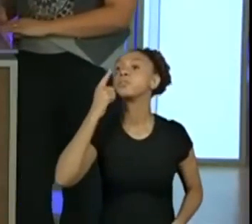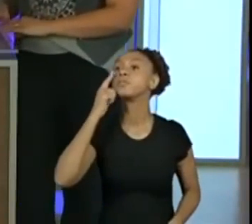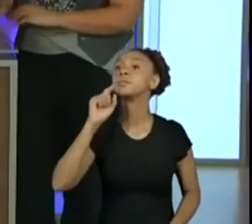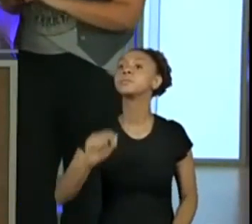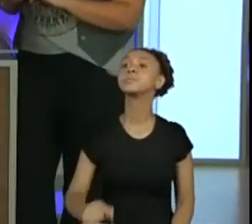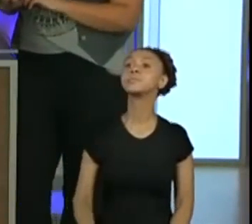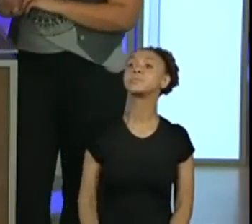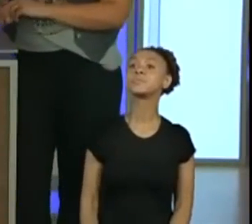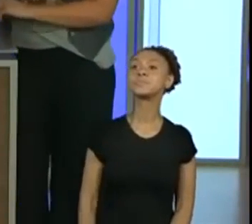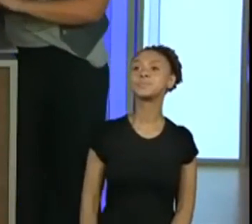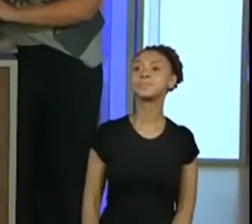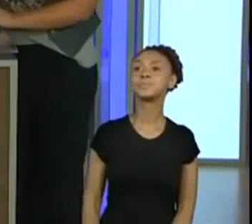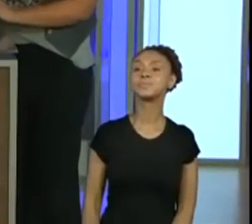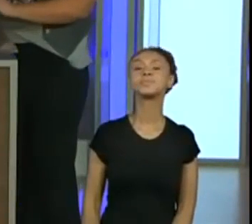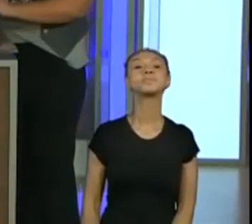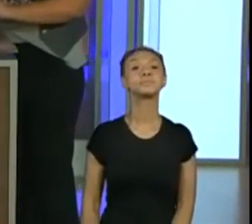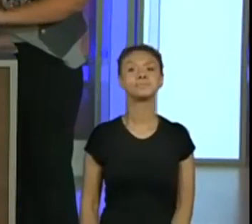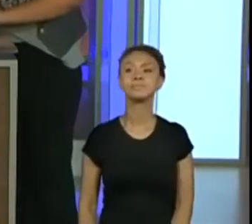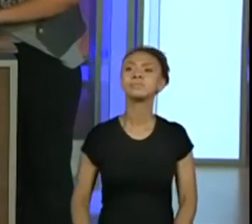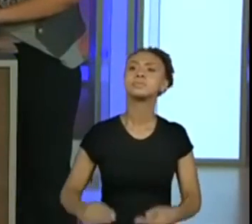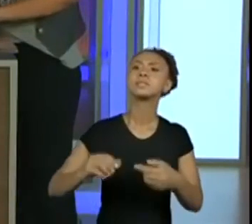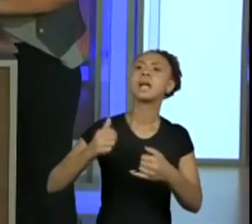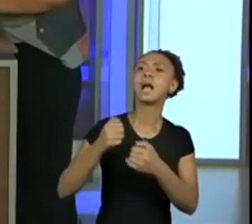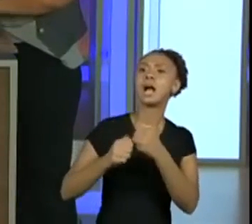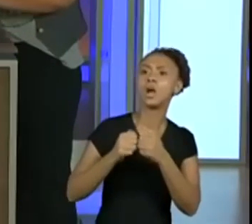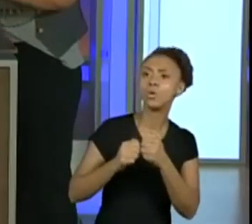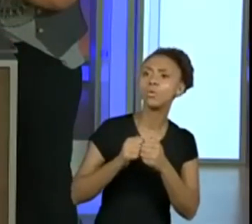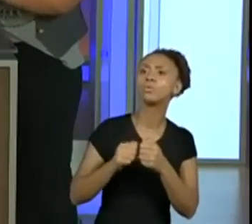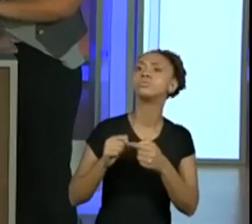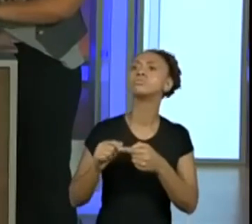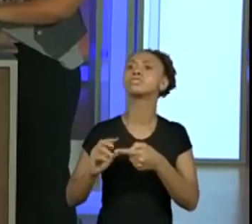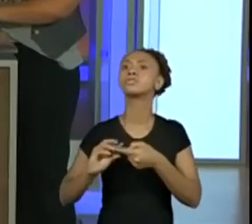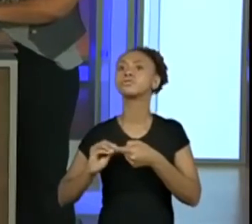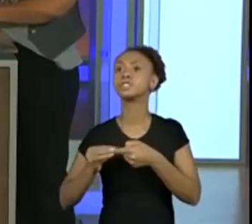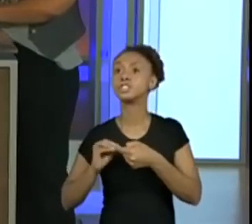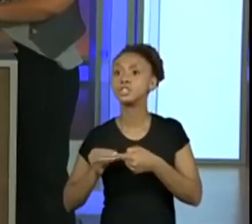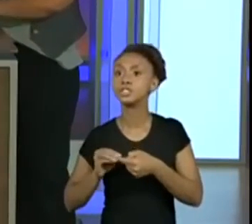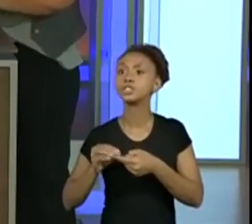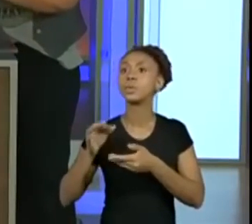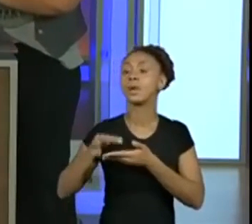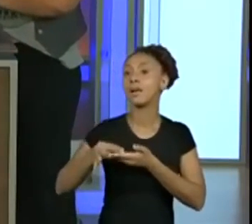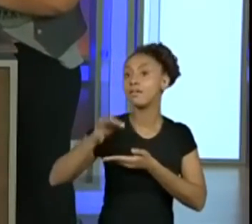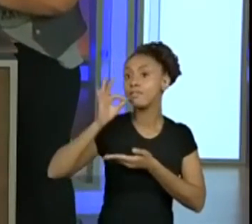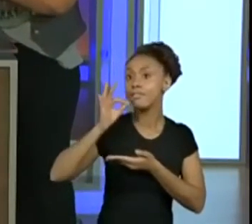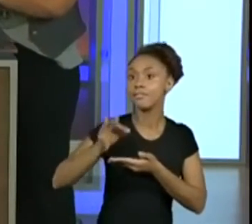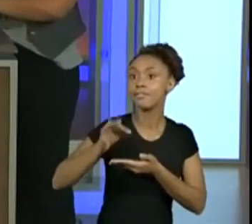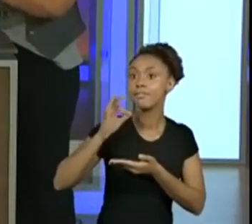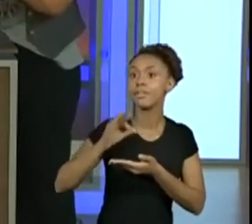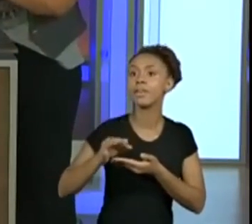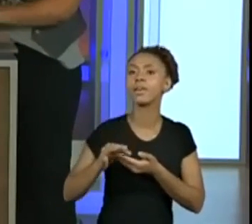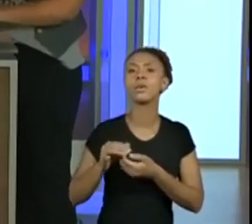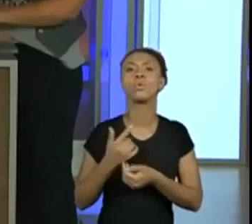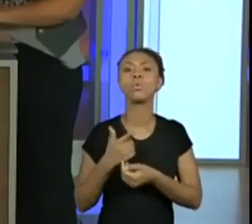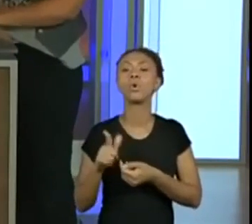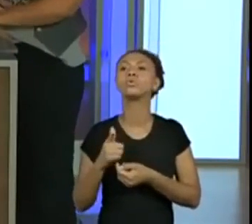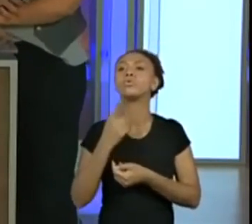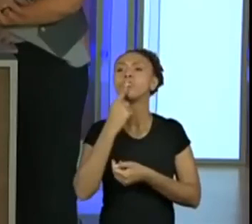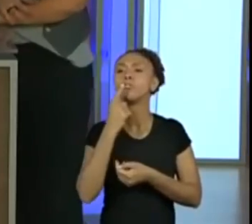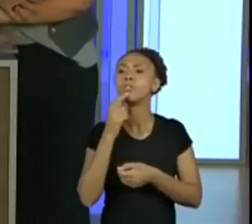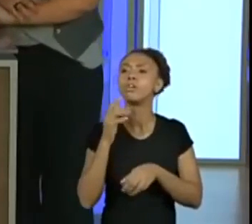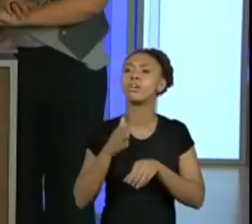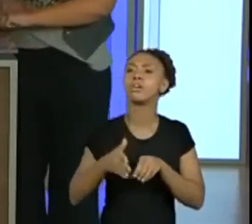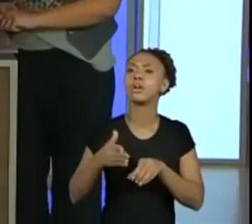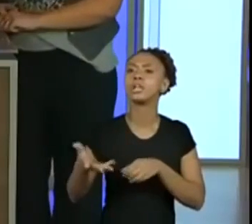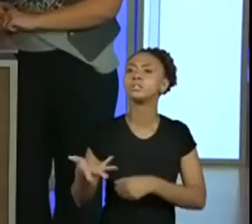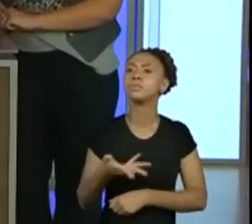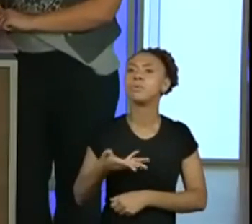que eles coloquem. Ó, tem arroz, tem feijão, tem café, tem, qual que foi o último? Molho.